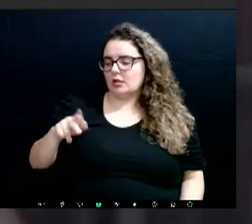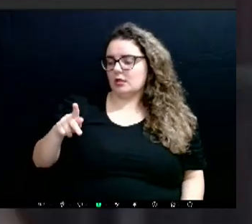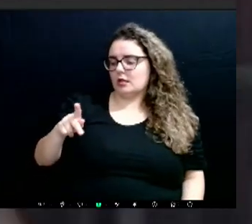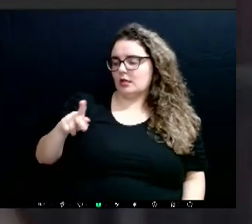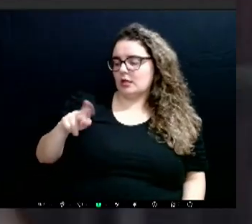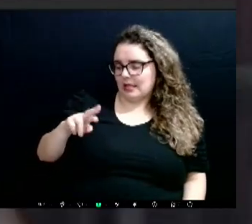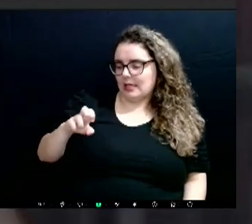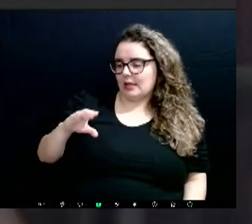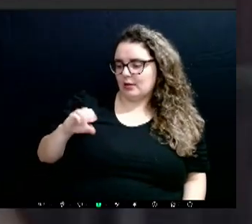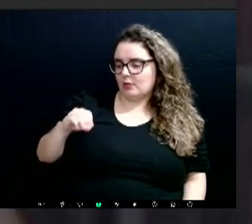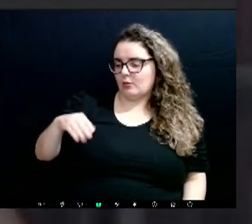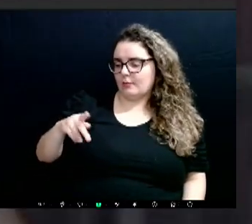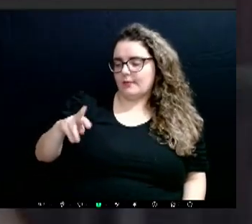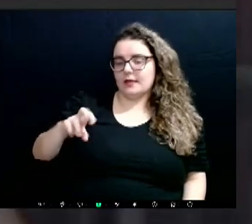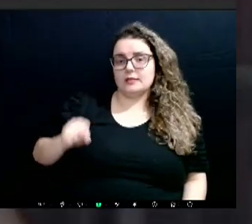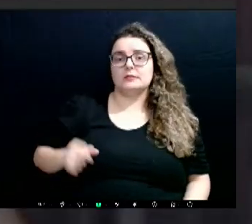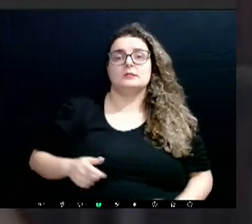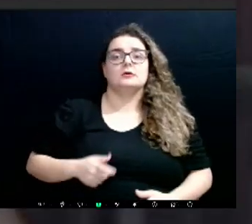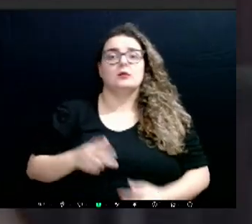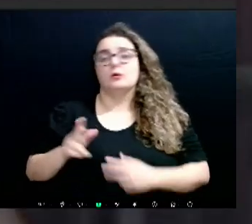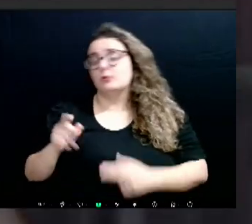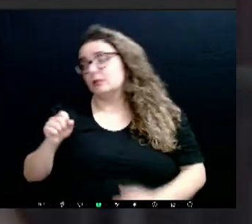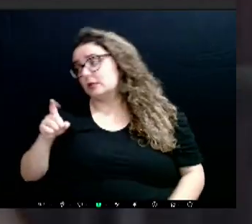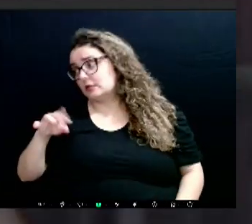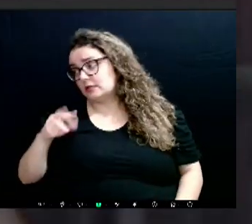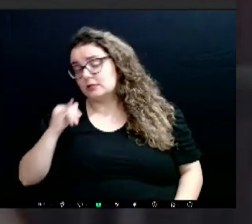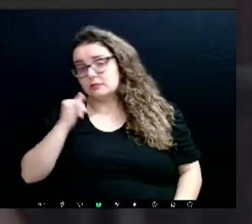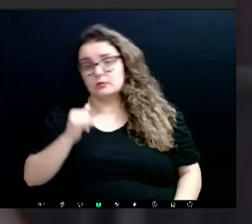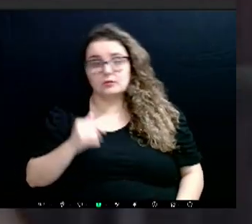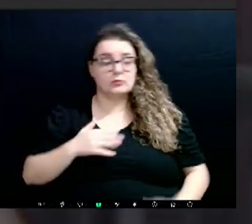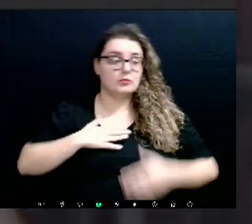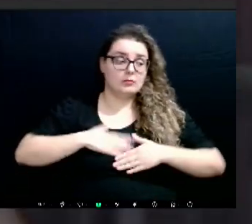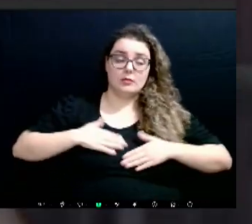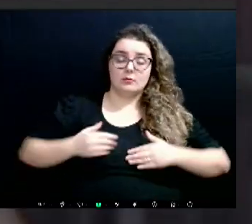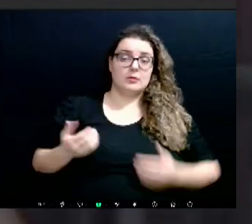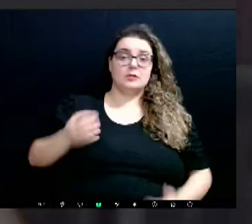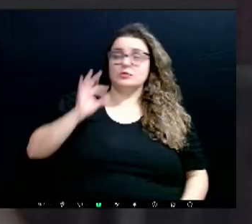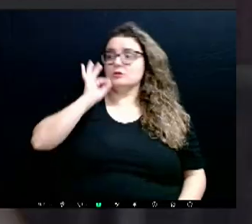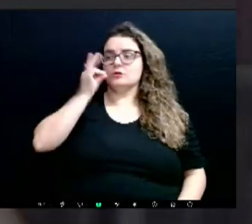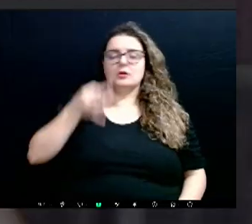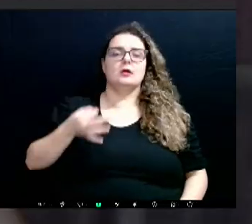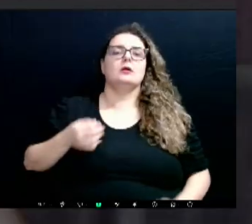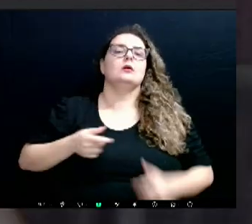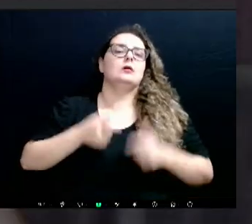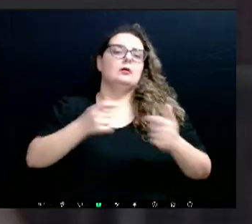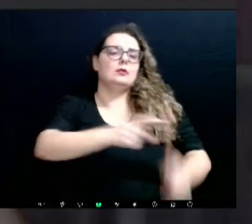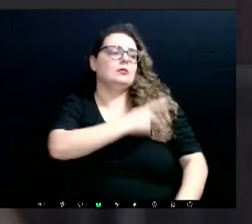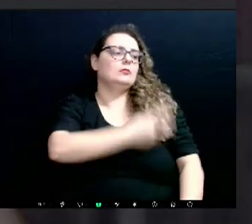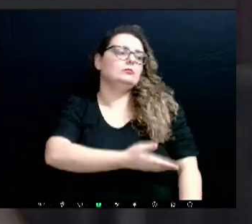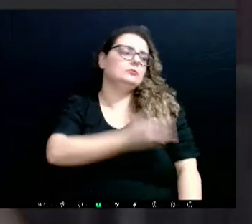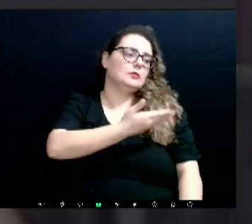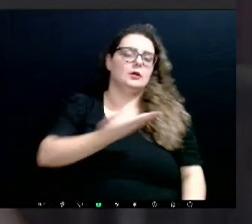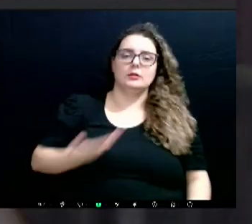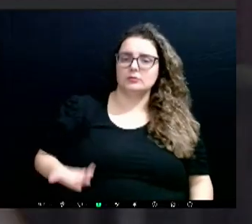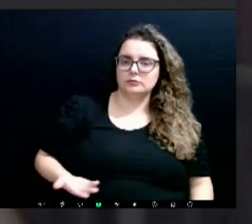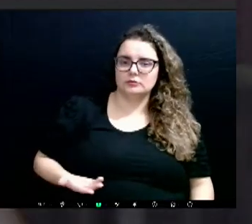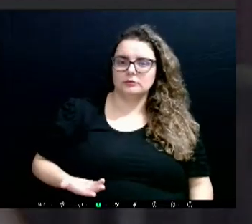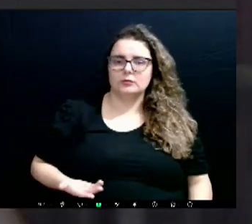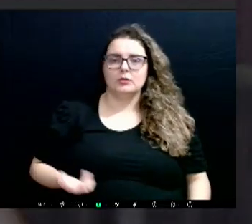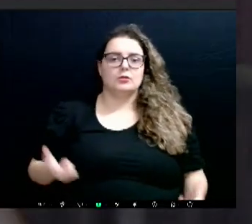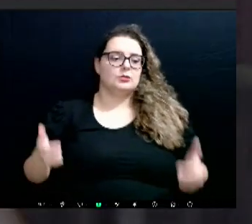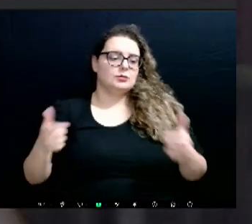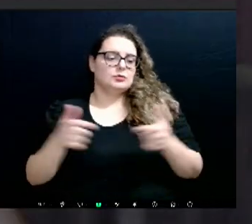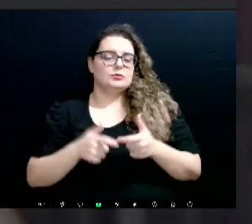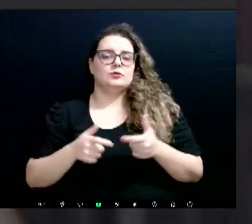falou, a questão do prazer imediato. Isso vem sintomas, aumento de pressão arterial, diminuição de